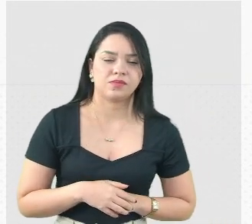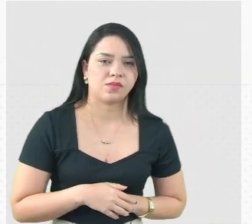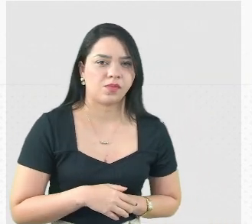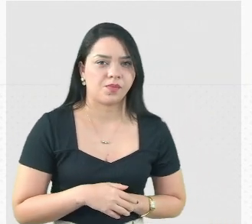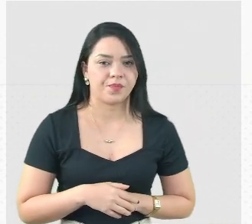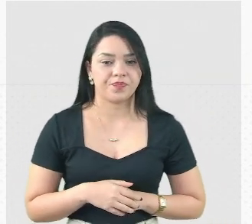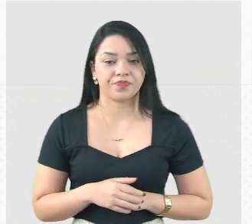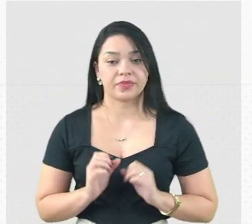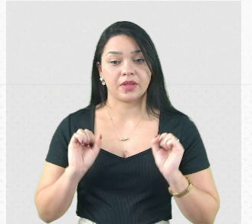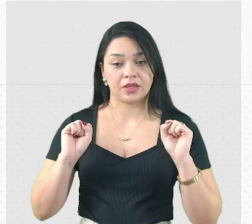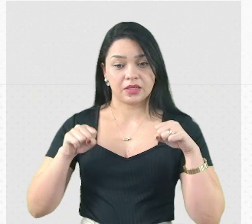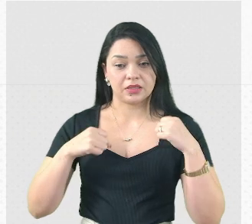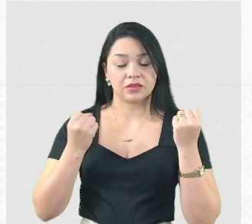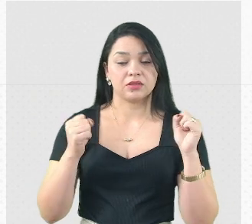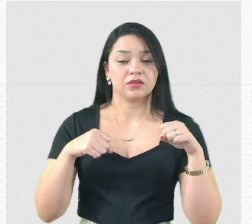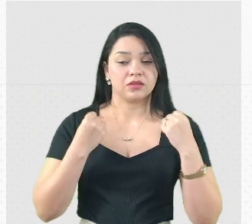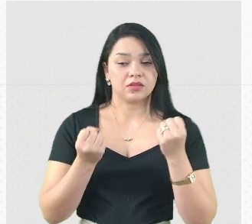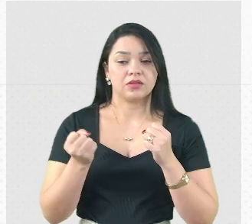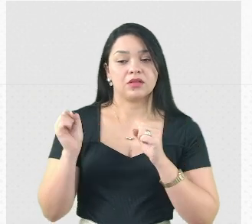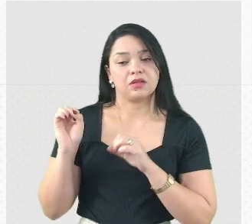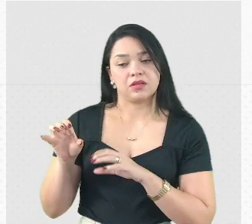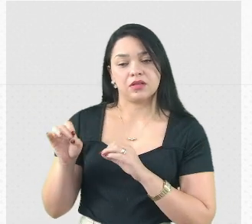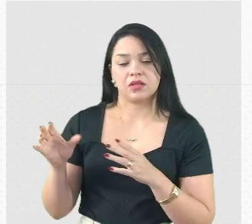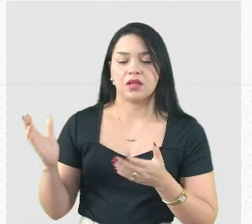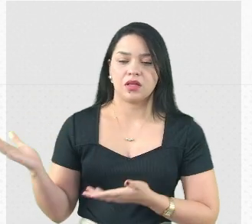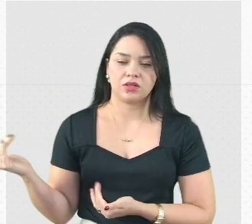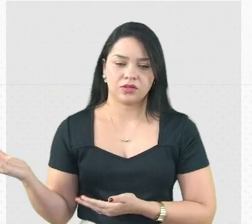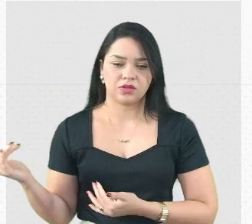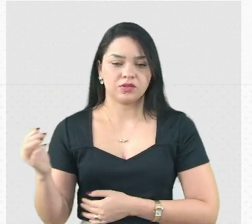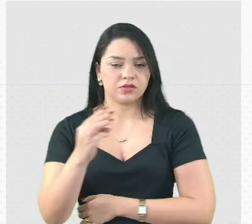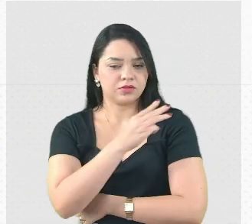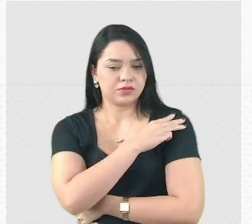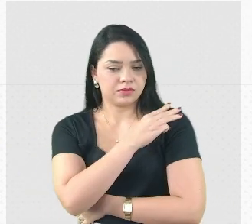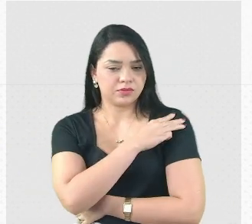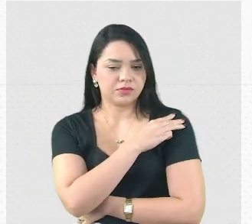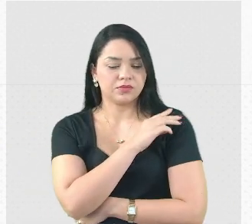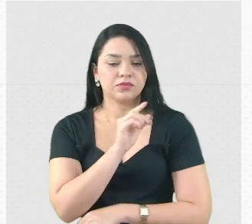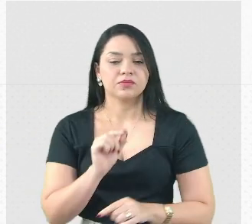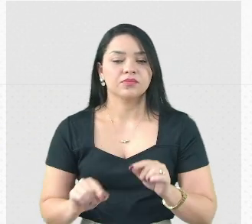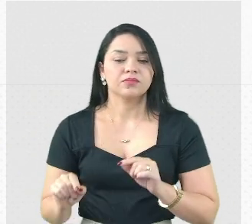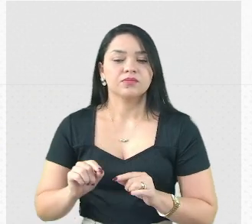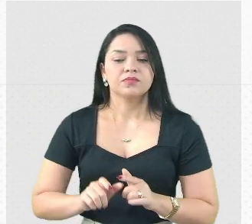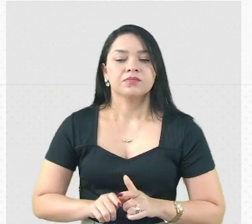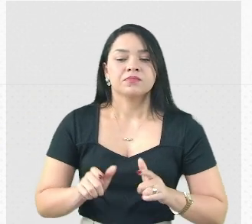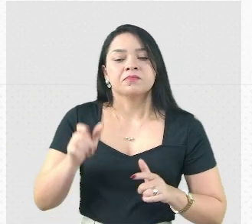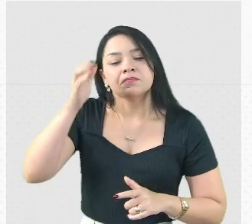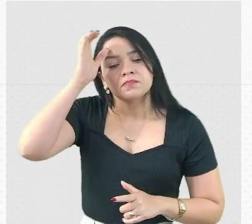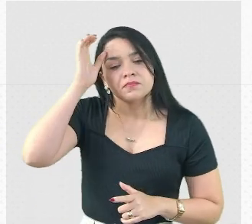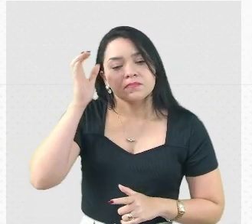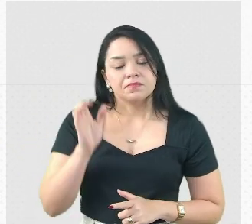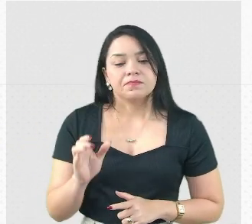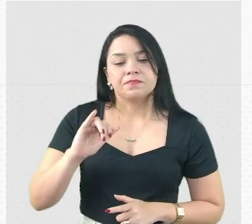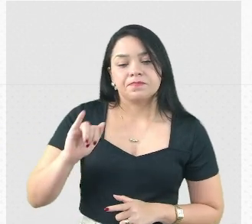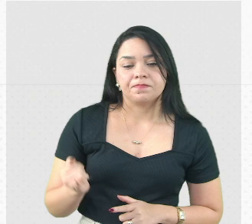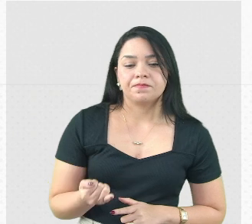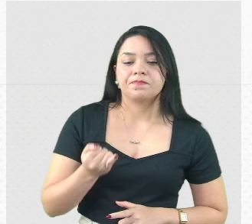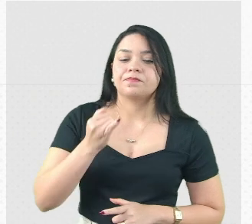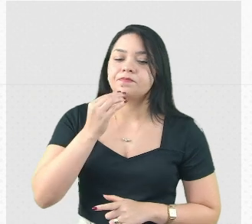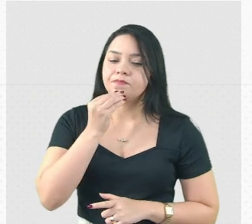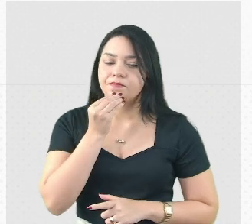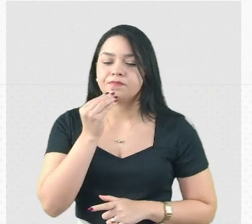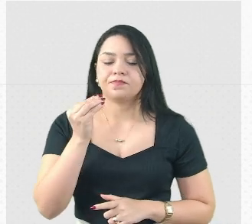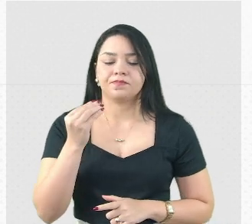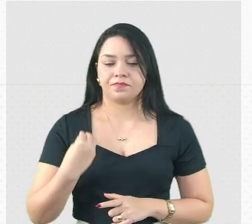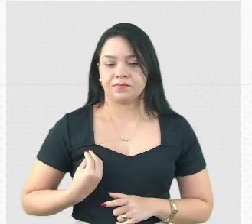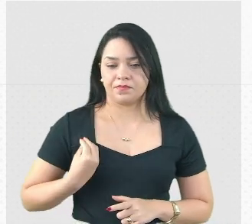vocês. A educação física ensinada a jovens do ensino médio deve garantir o acúmulo cultural no que tange a